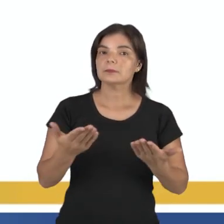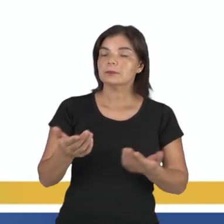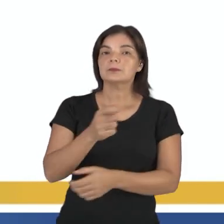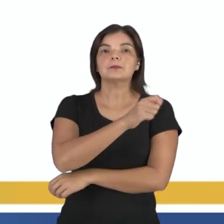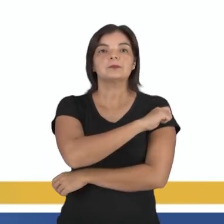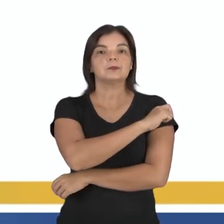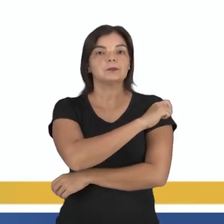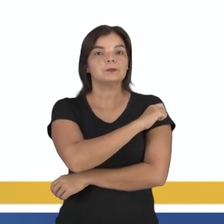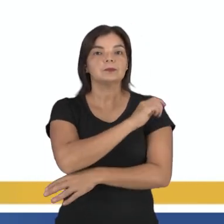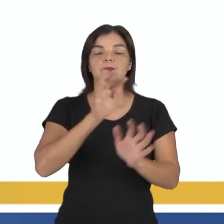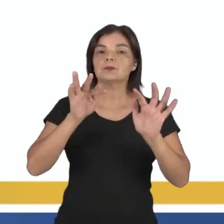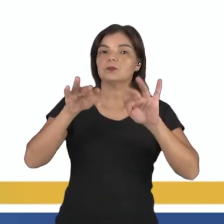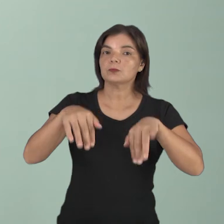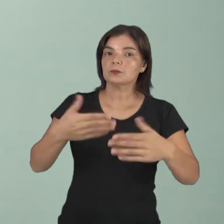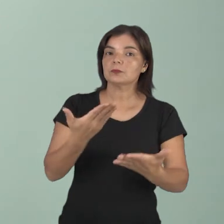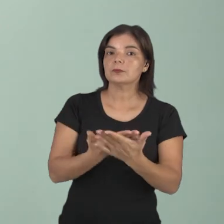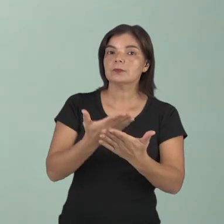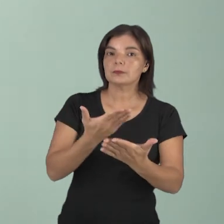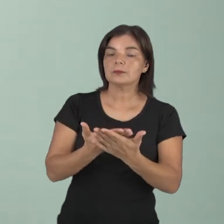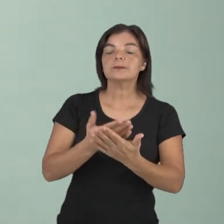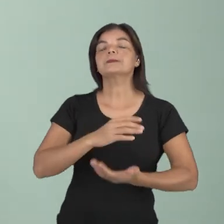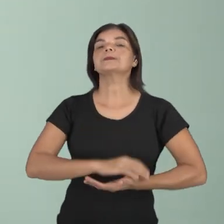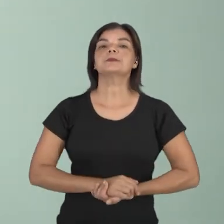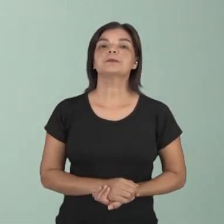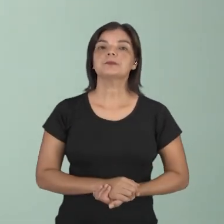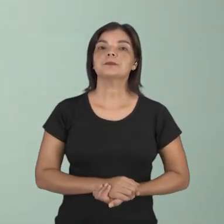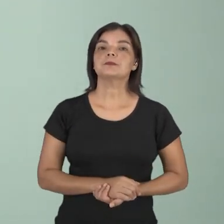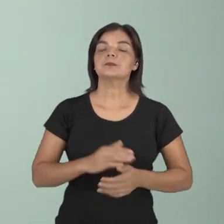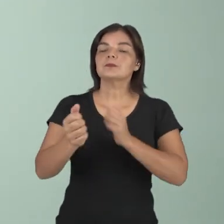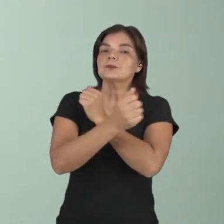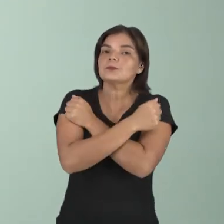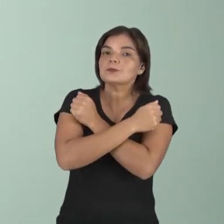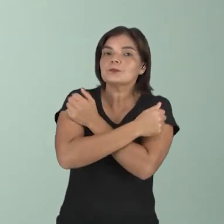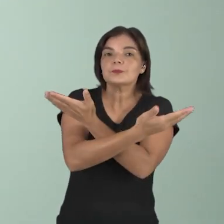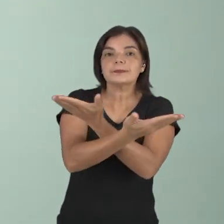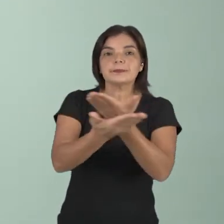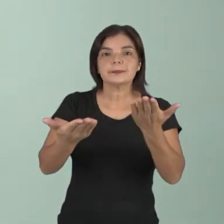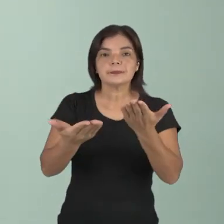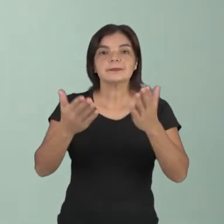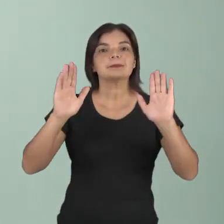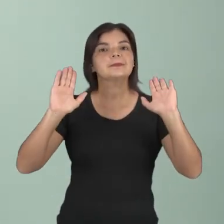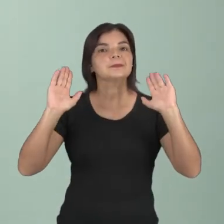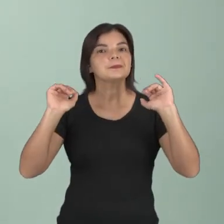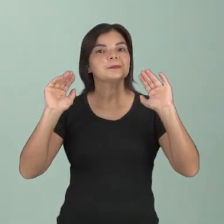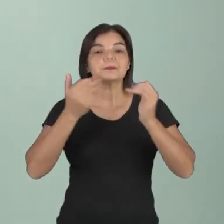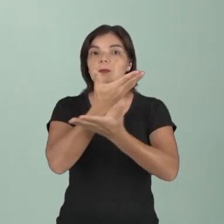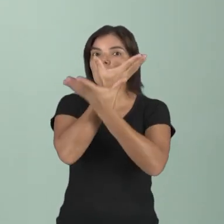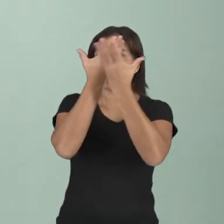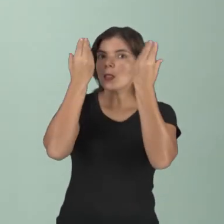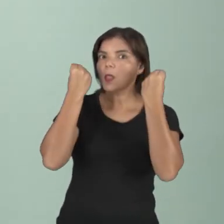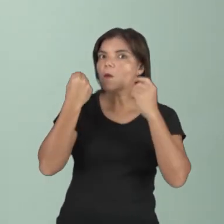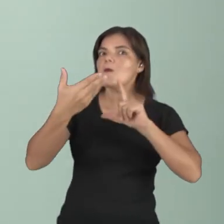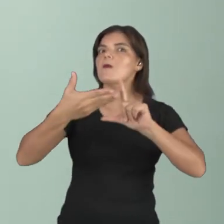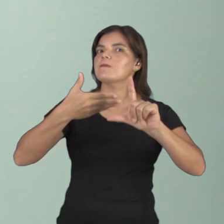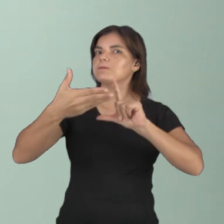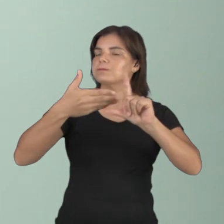Caros alunos, eu estou finalizando esta videoaula. O meu forte abraço a todos vocês e não deixe de